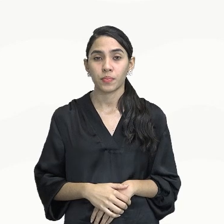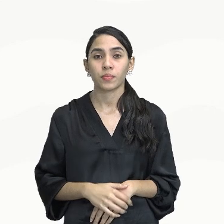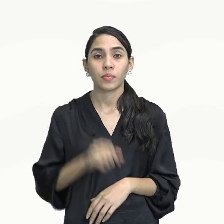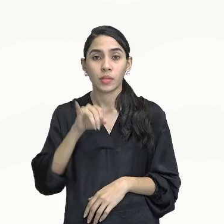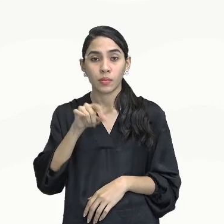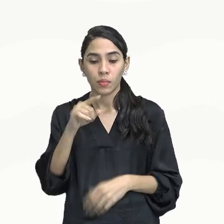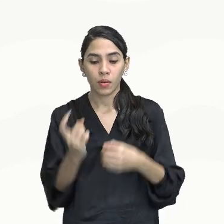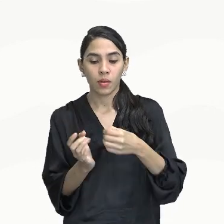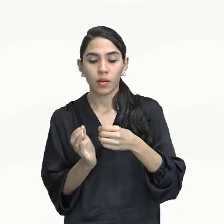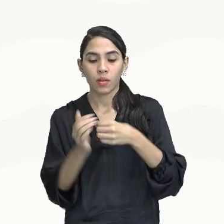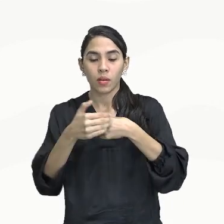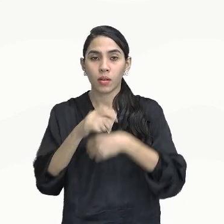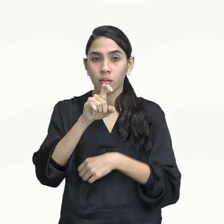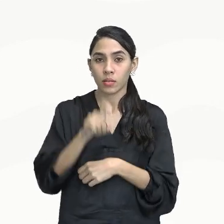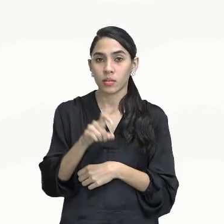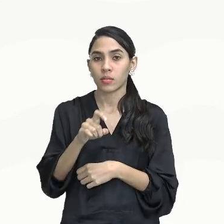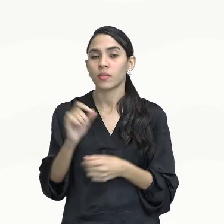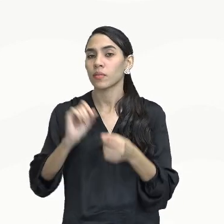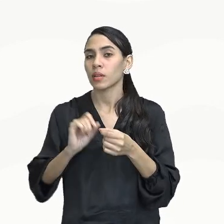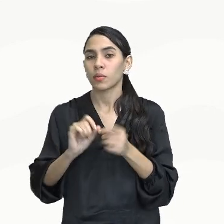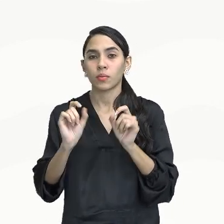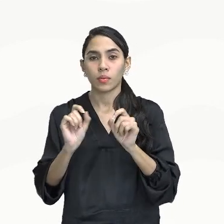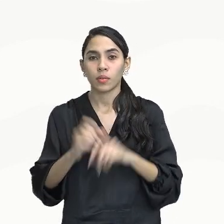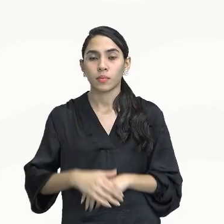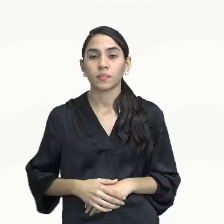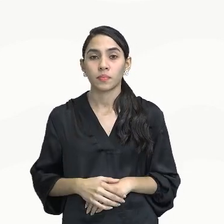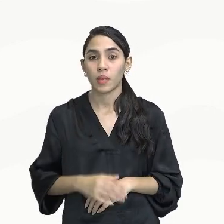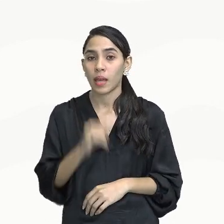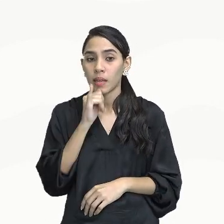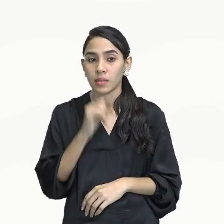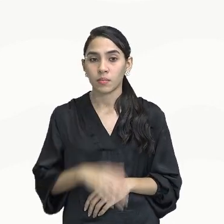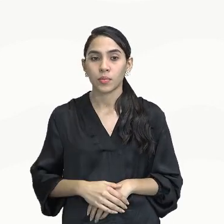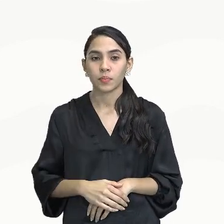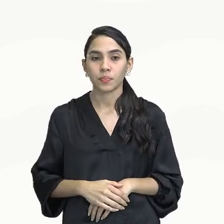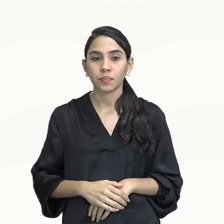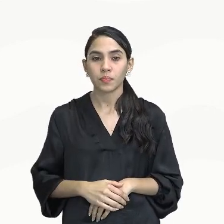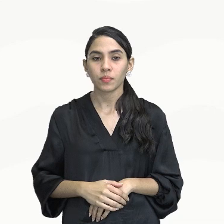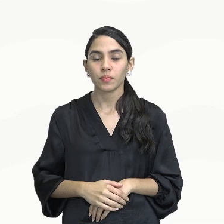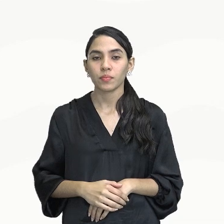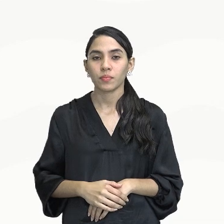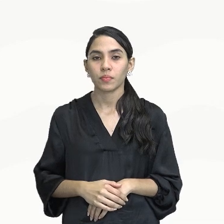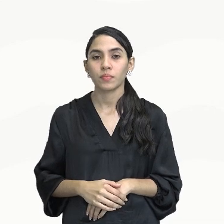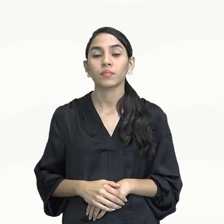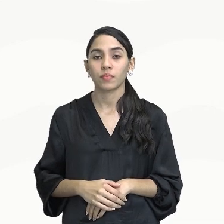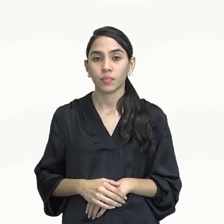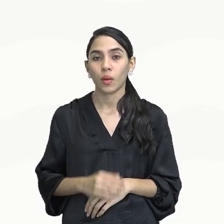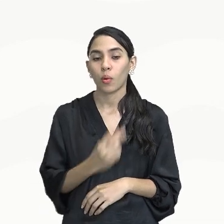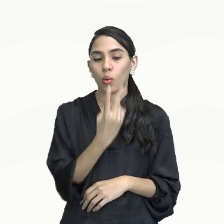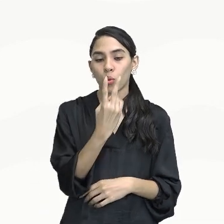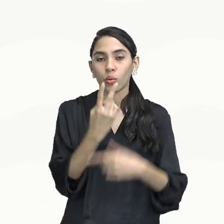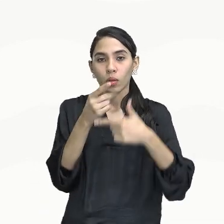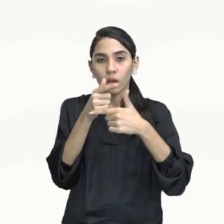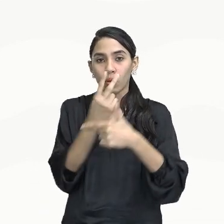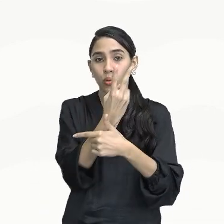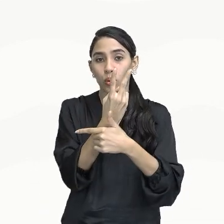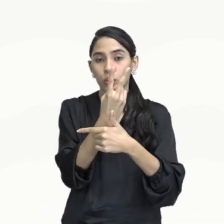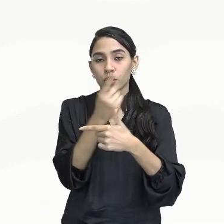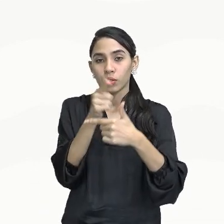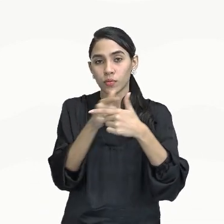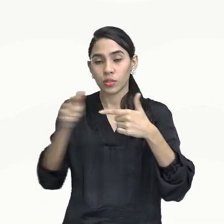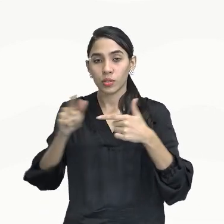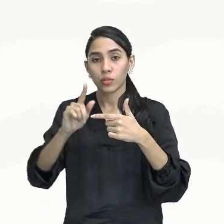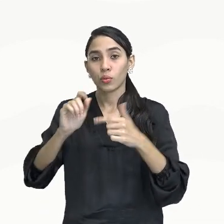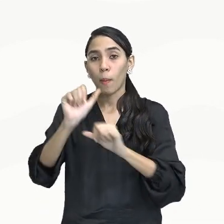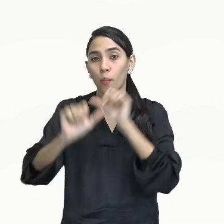Isolando o valor do x, então aí o que eu faço? O 2 que está dividindo passa para lá multiplicando.